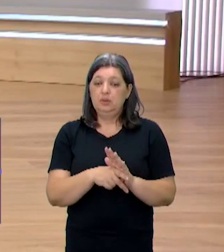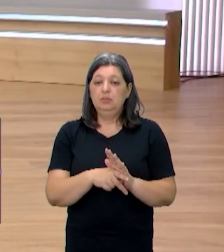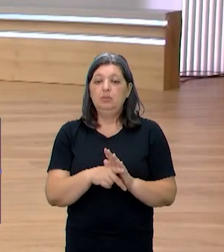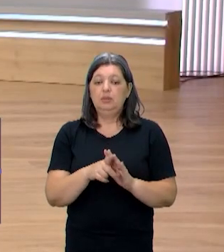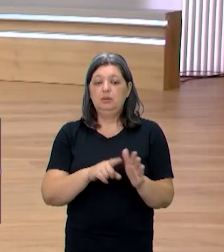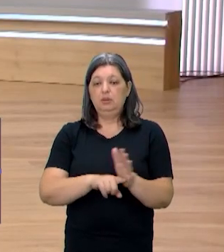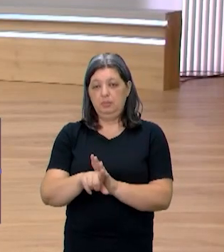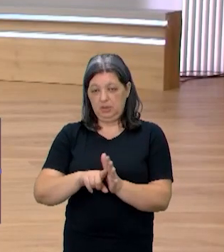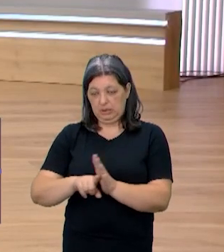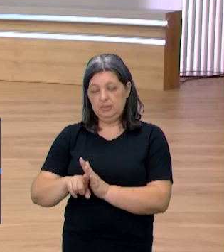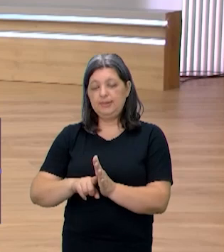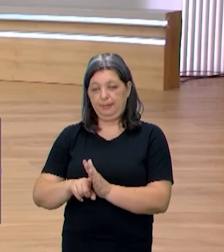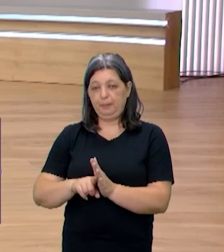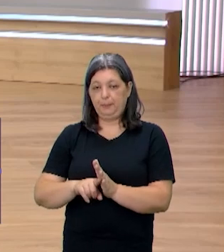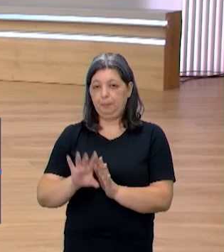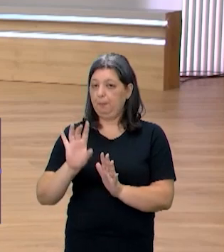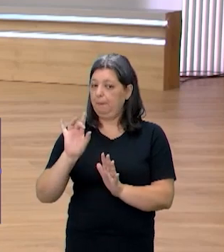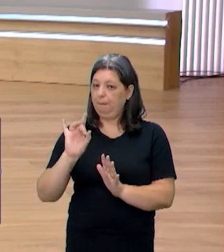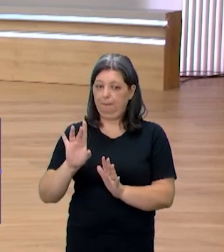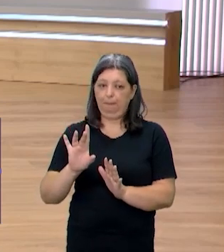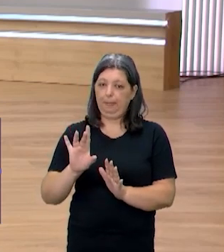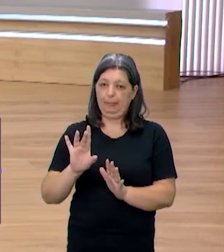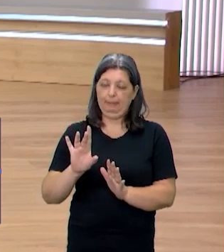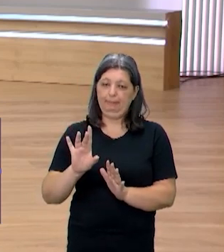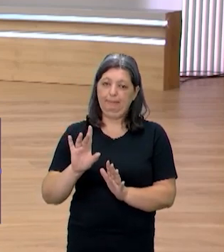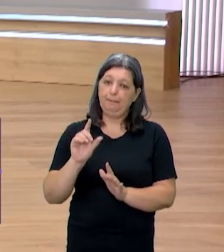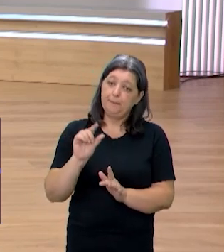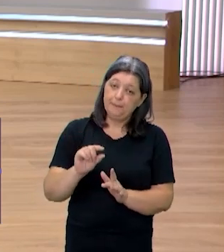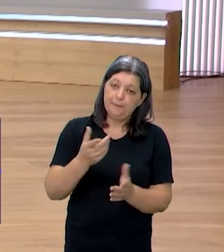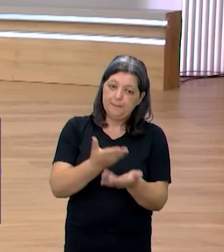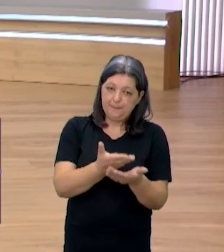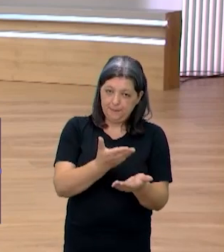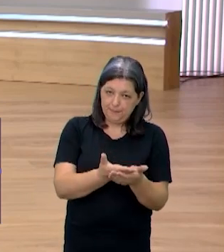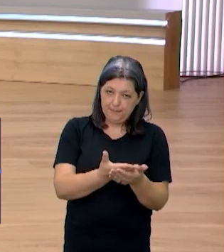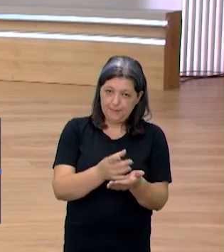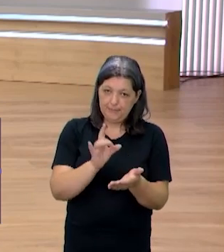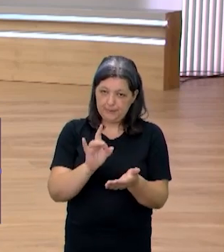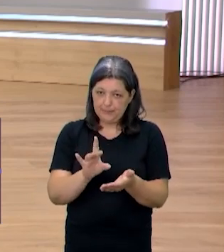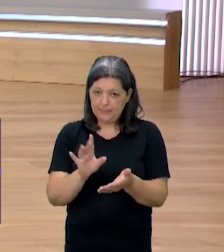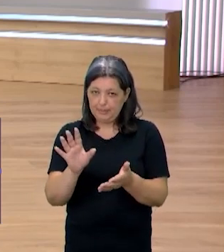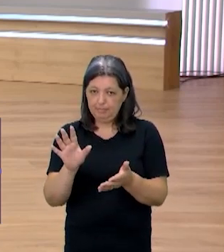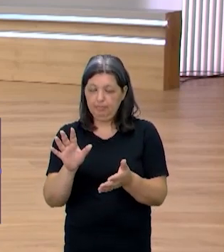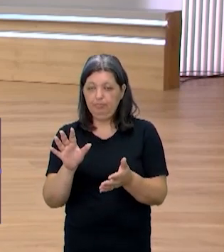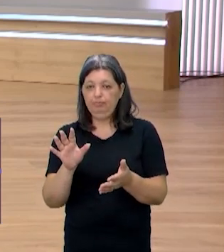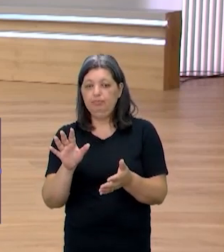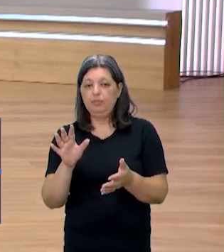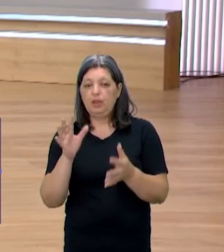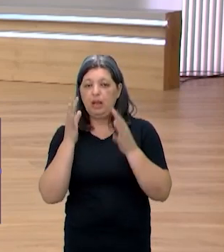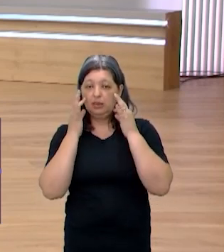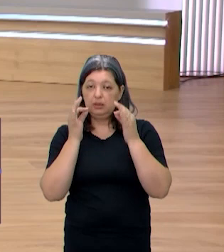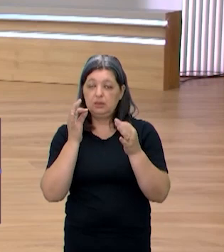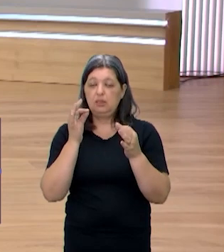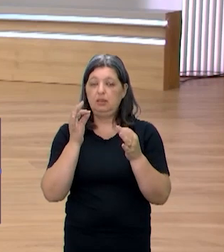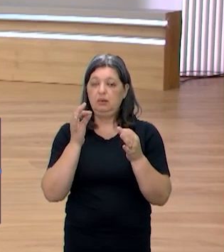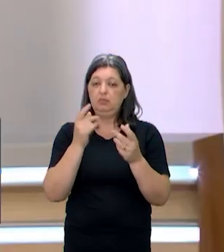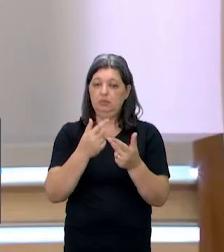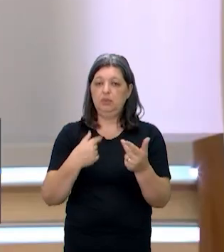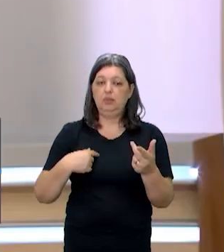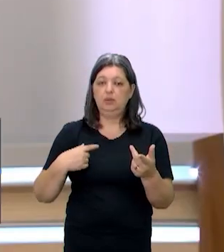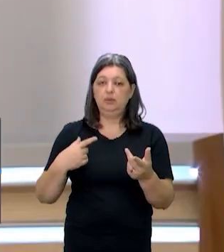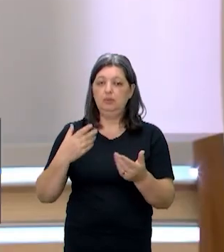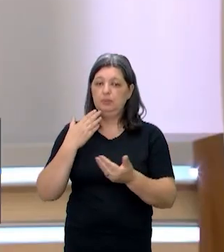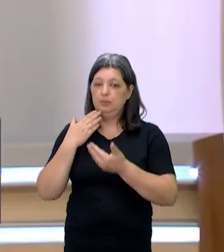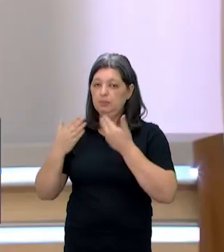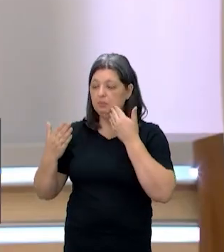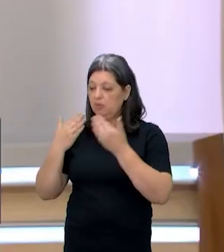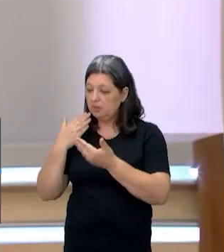não é uma pesquisa, tá? É só a parte, assim, tem a aula e eu estou só trazendo atenção para esse ponto. Eu discutindo com os meus alunos